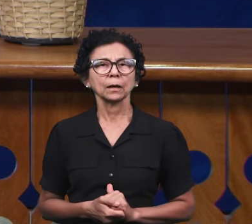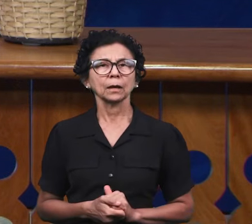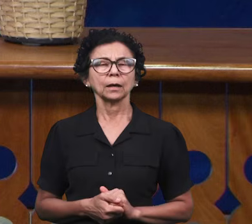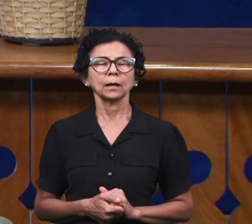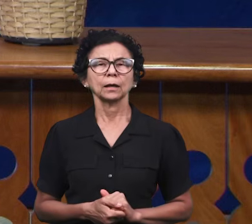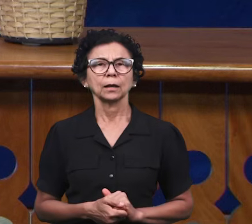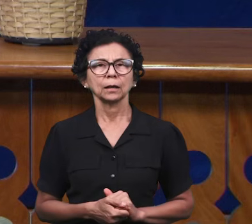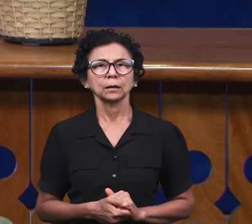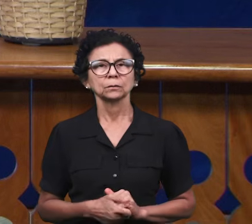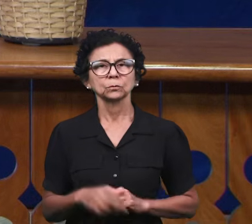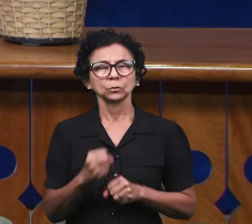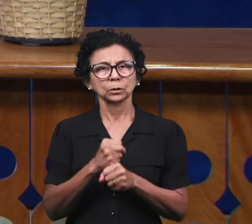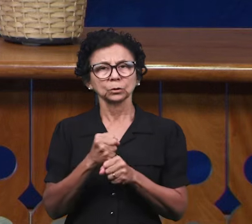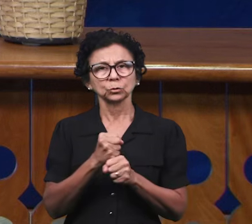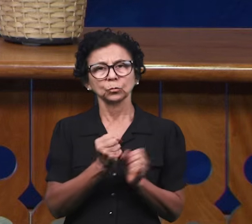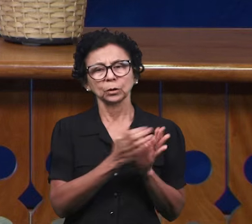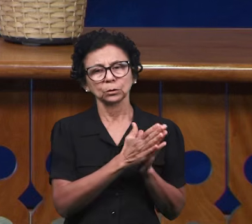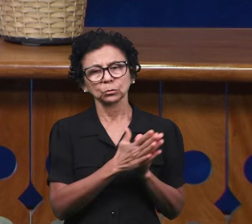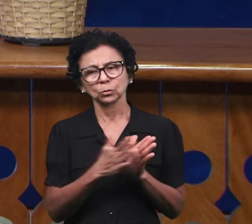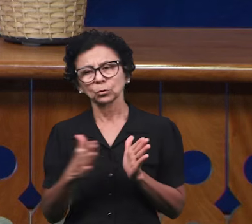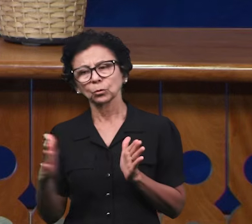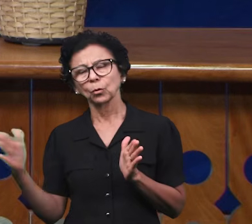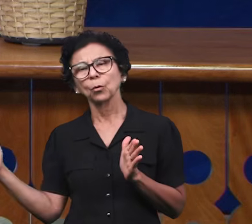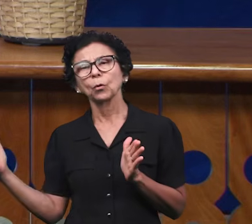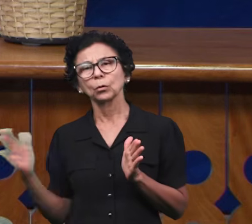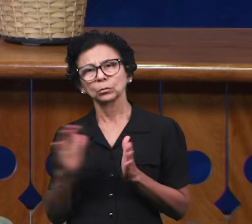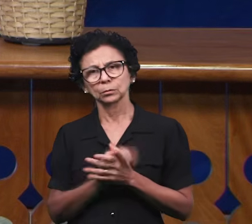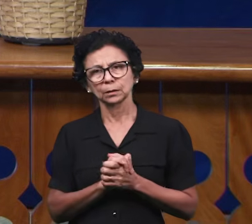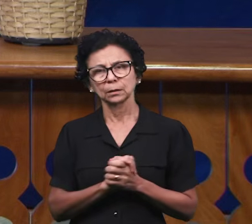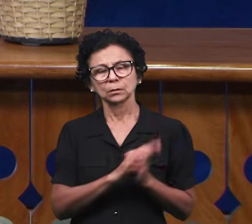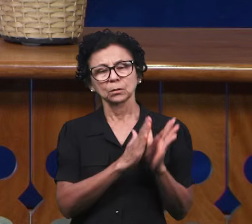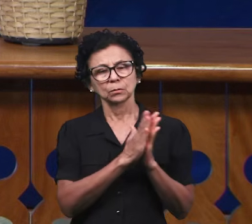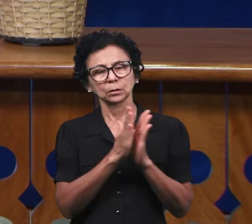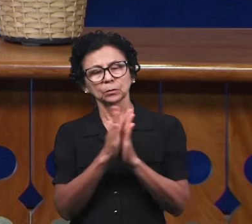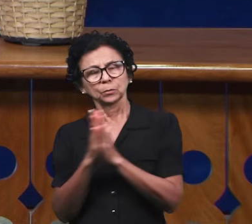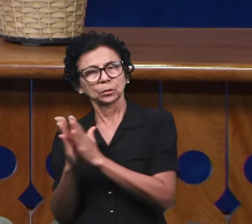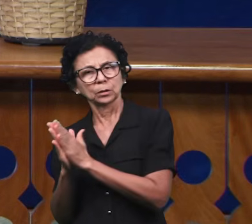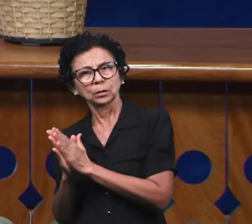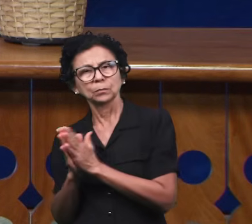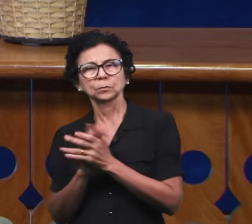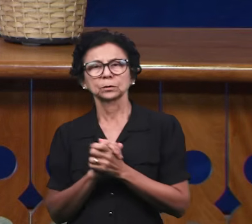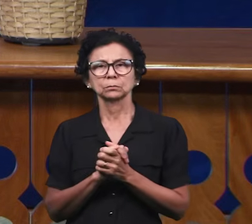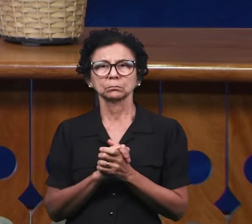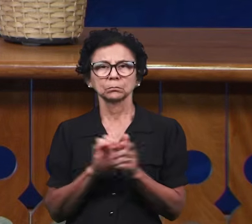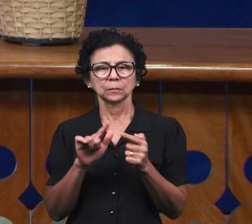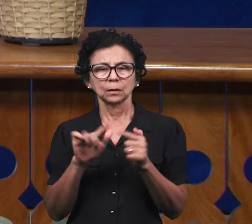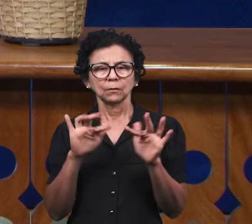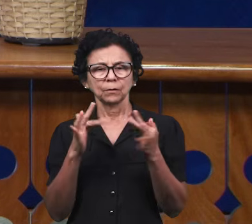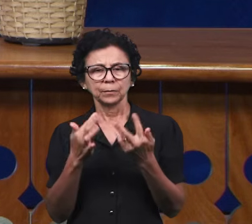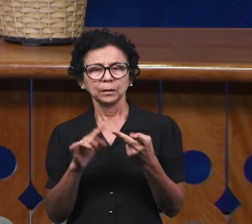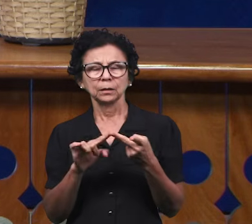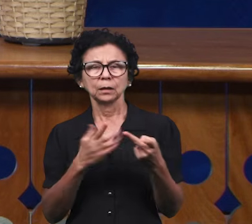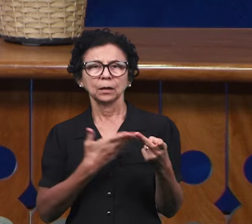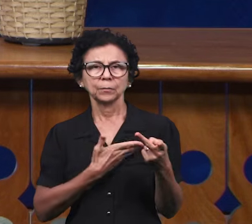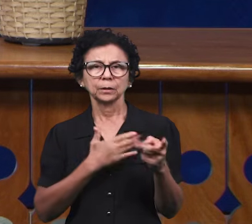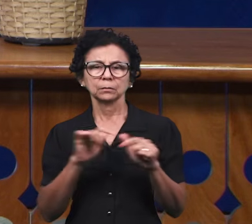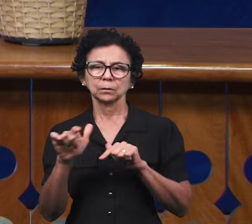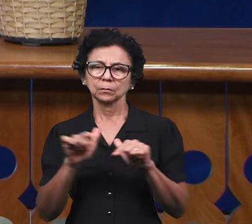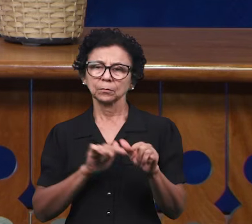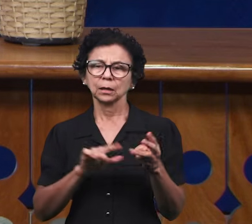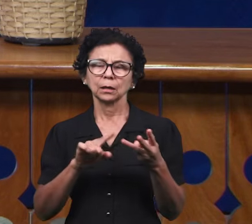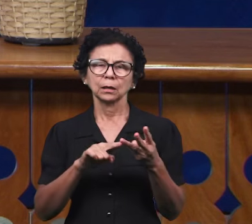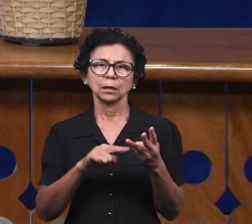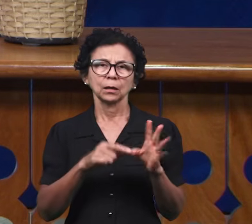meses. Cada mês estamos orando por um alvo diferente, familiares, colegas de trabalho.